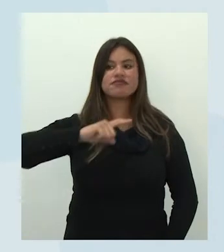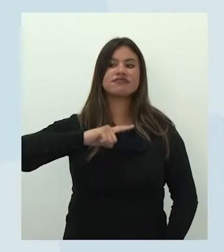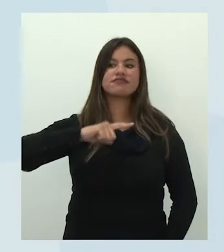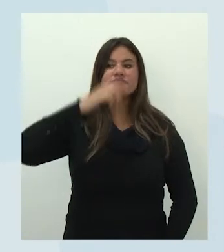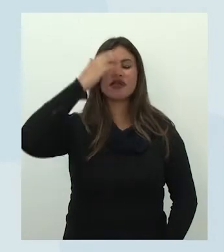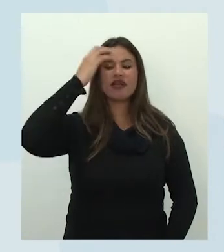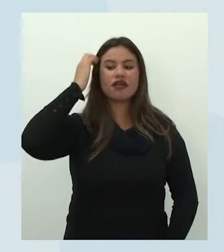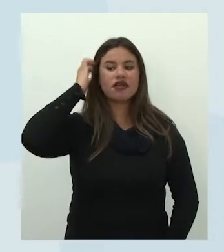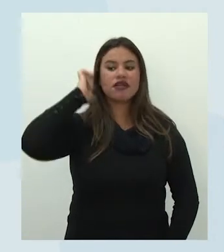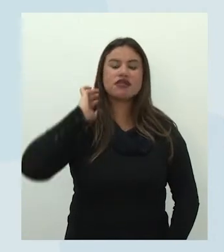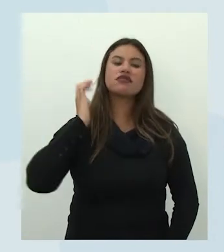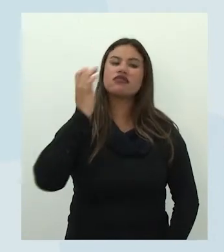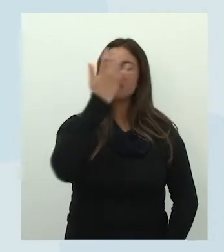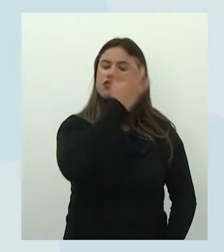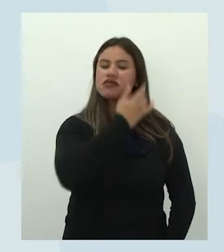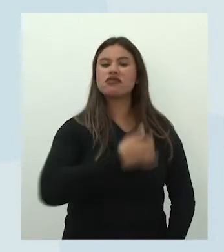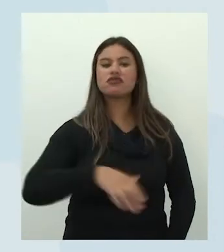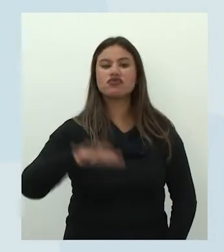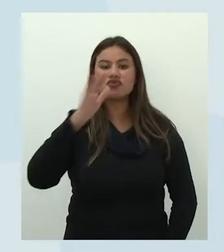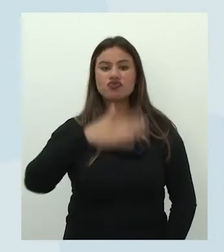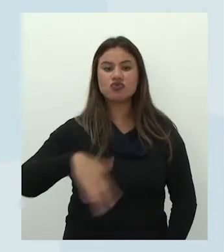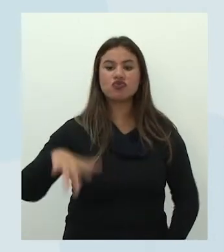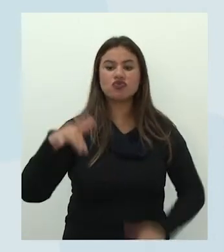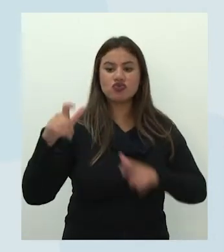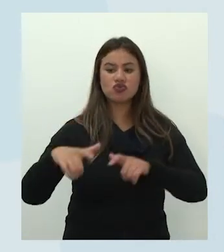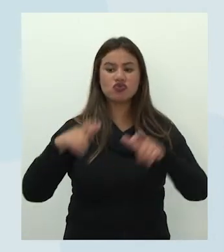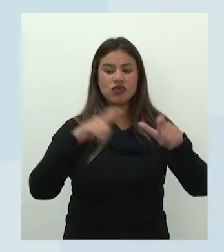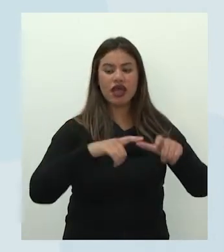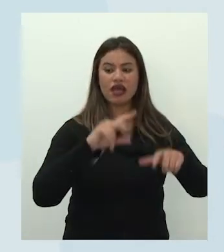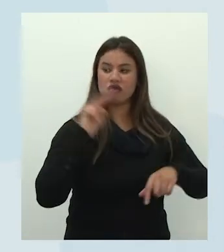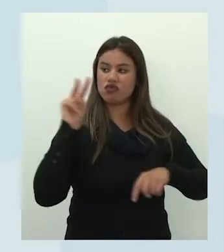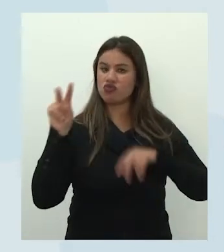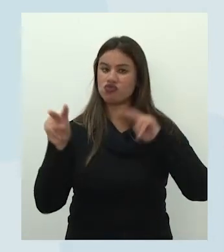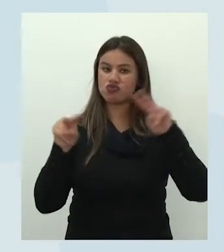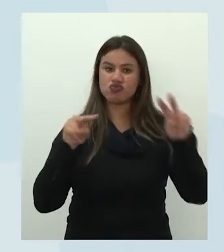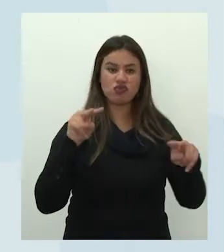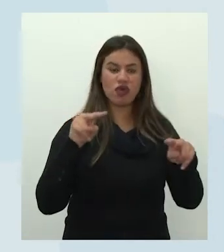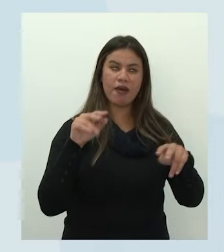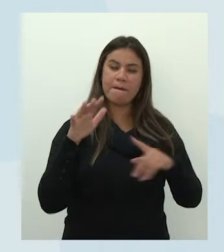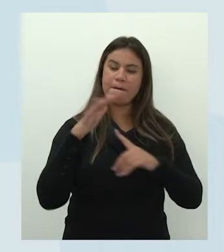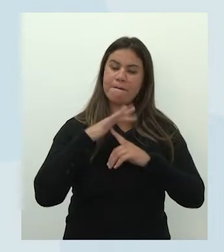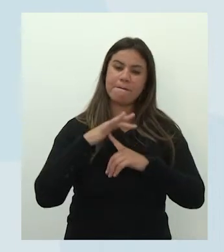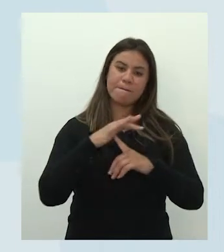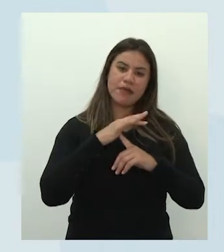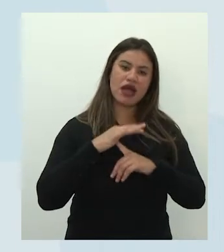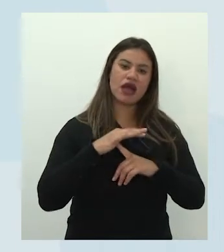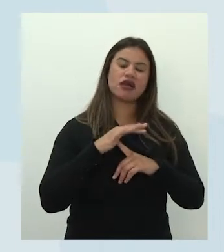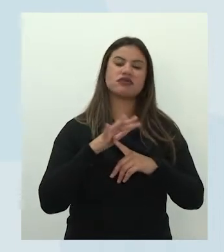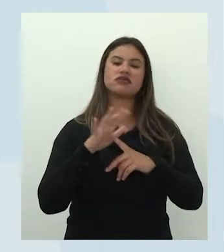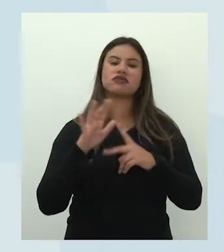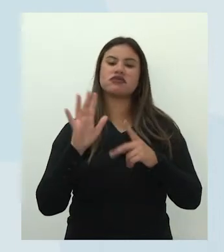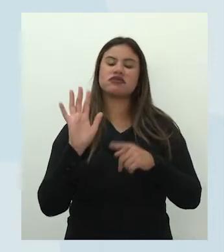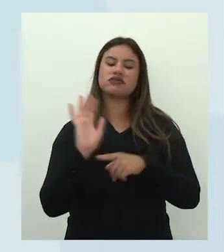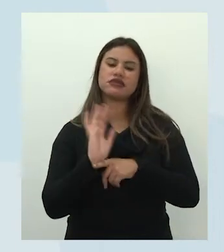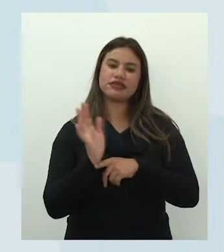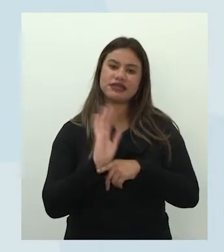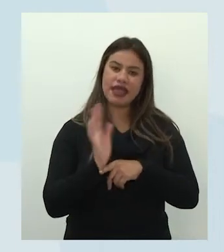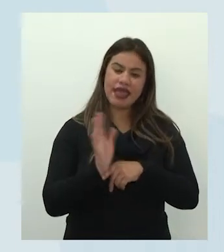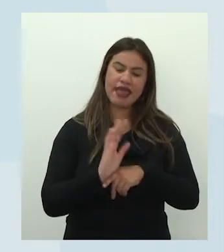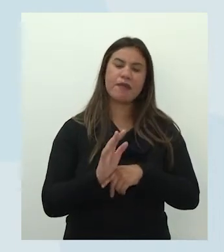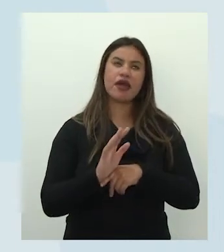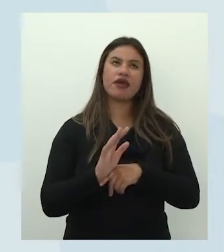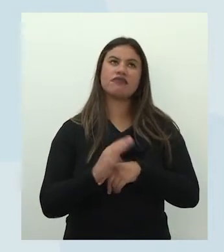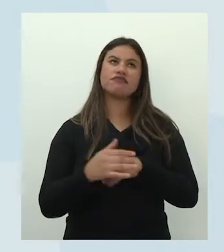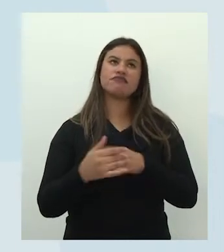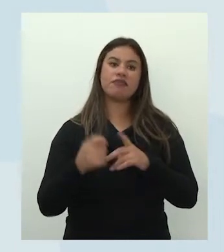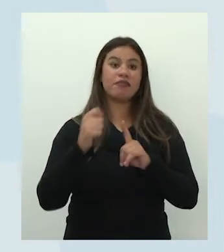os lugares onde nós olhamos hoje, nas praças, no cinema, hoje não, né? Quando nós olhávamos